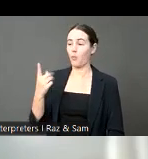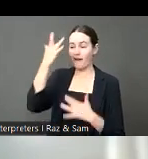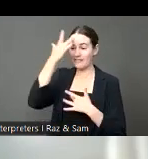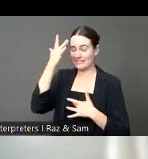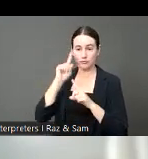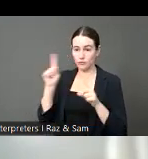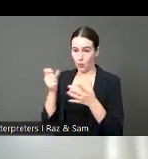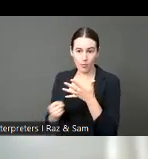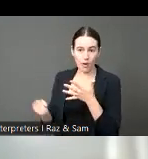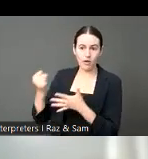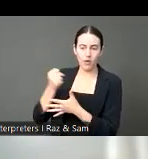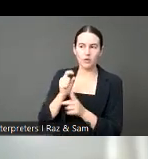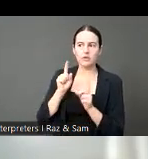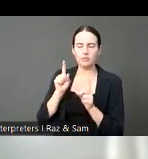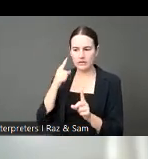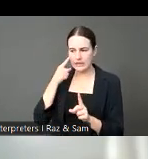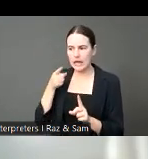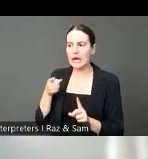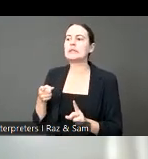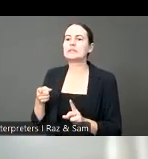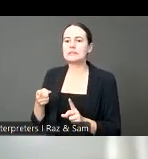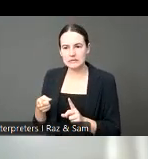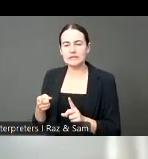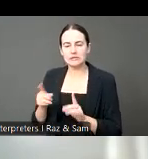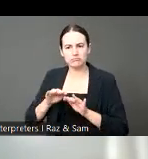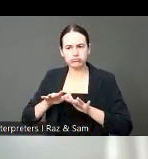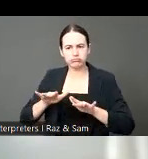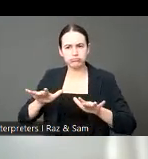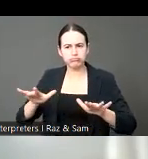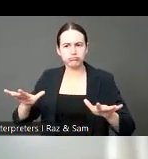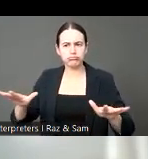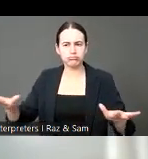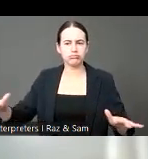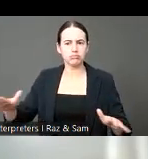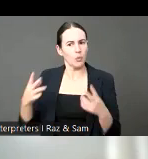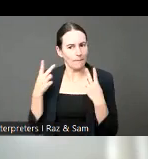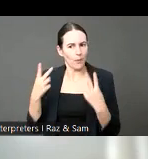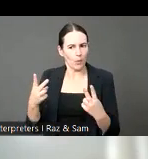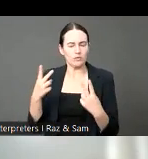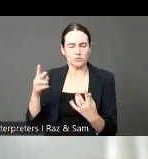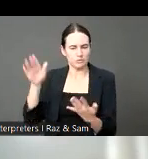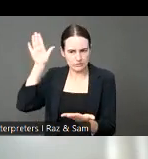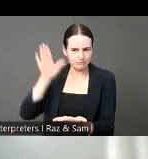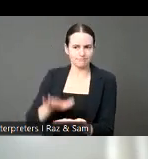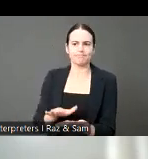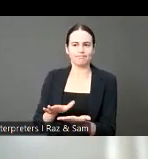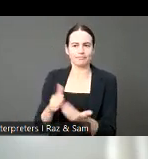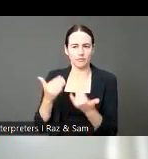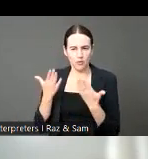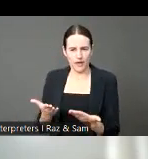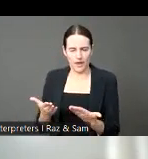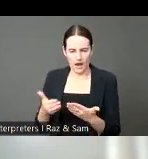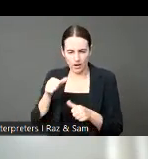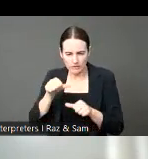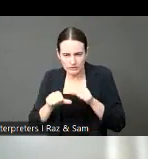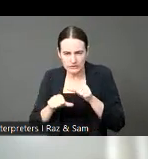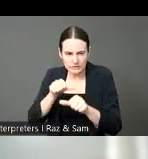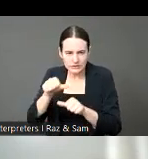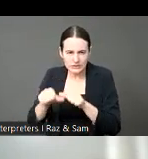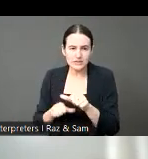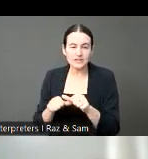temos metas avançadas para a eliminação, que é a raiva humana mediada por cães, e que o Brasil está em fase de elaboração do dossiê e pretendemos submeter